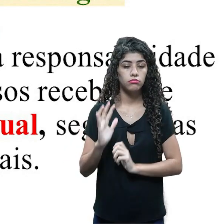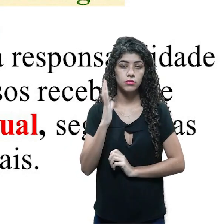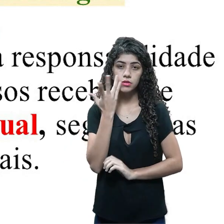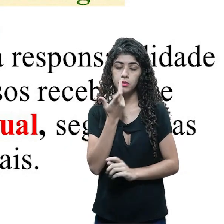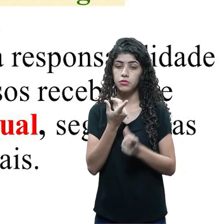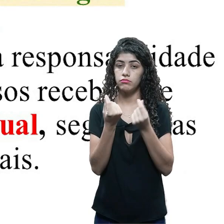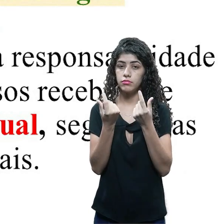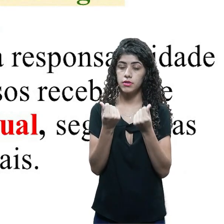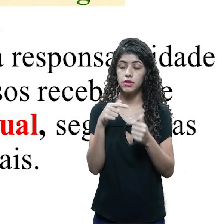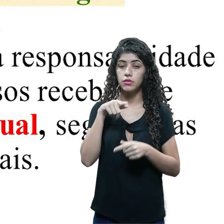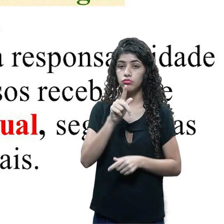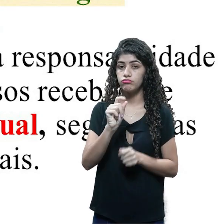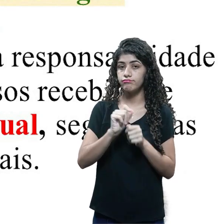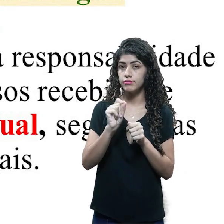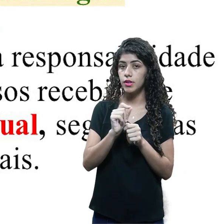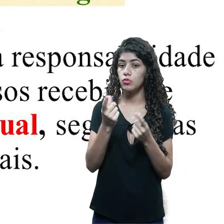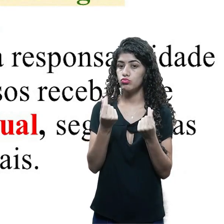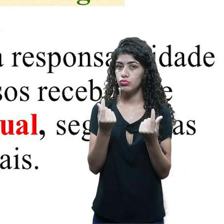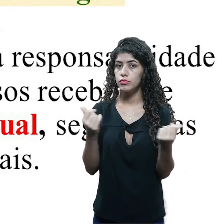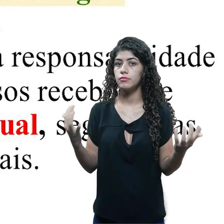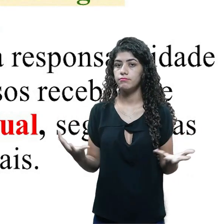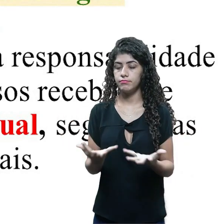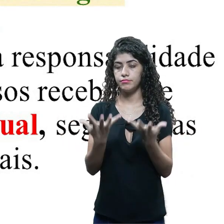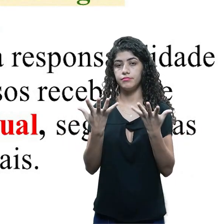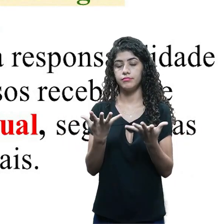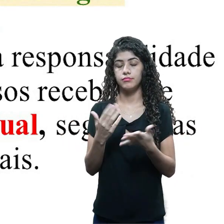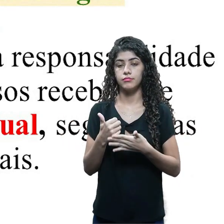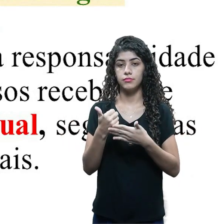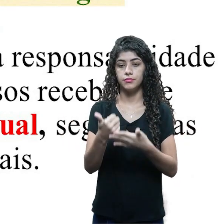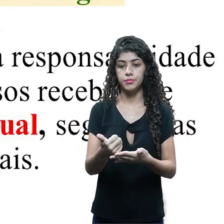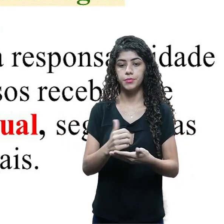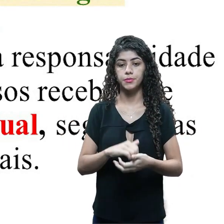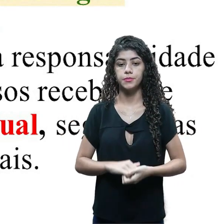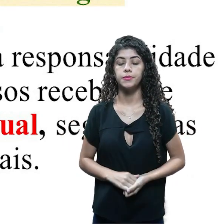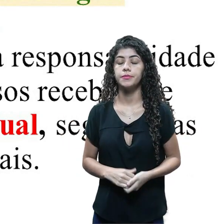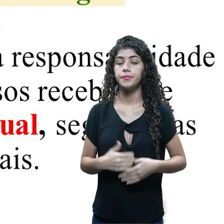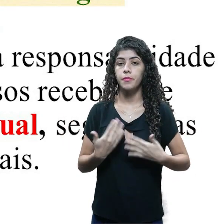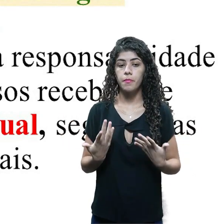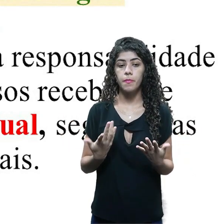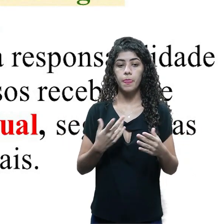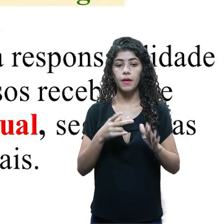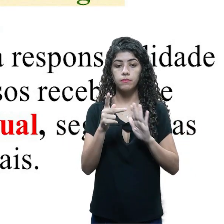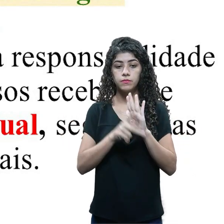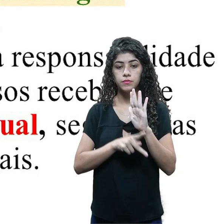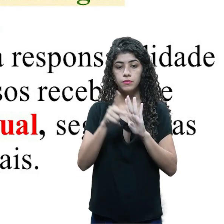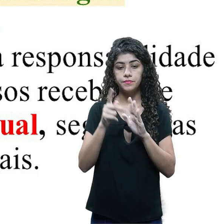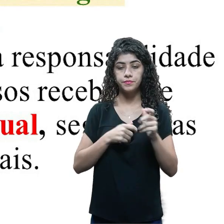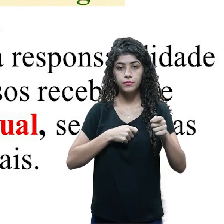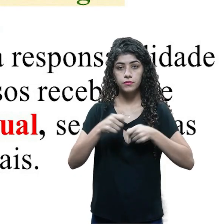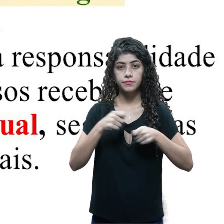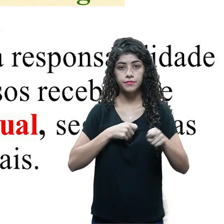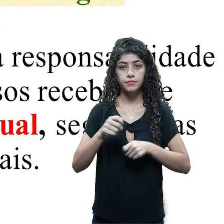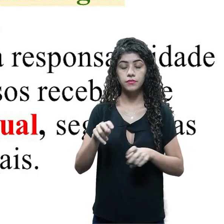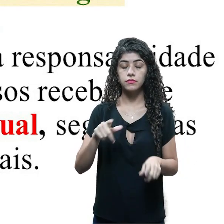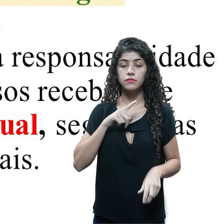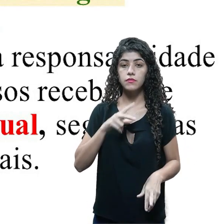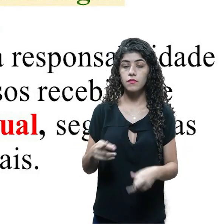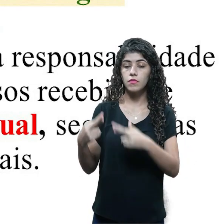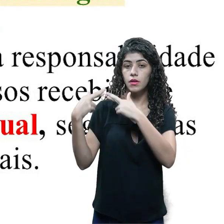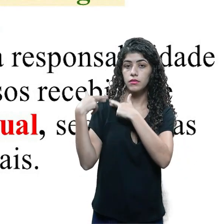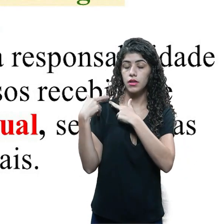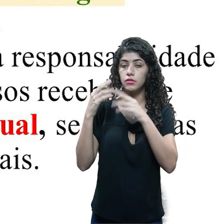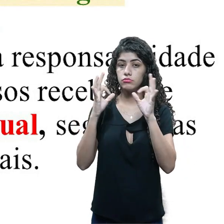a execução financeira que você fizer com esse recurso. Então, portanto, a produção executiva ela tem a responsabilidade de